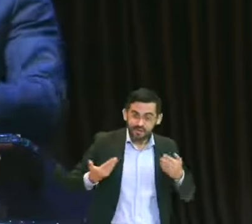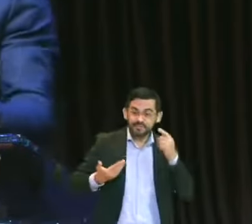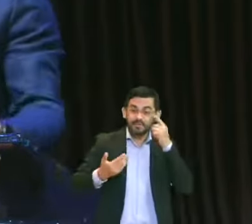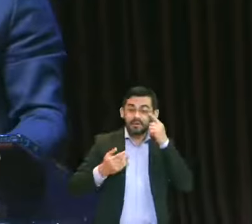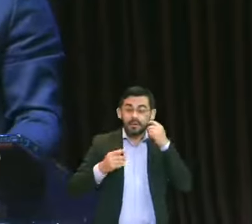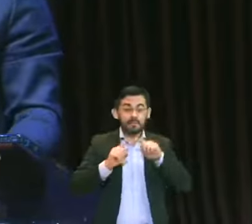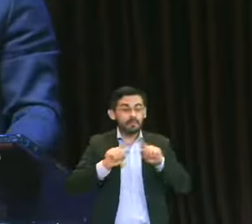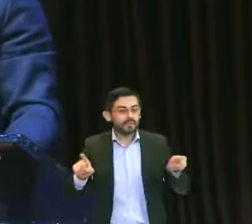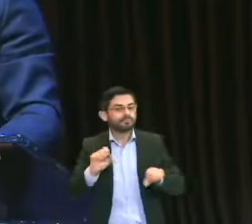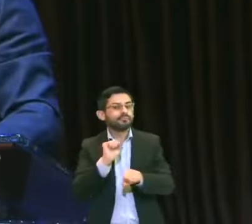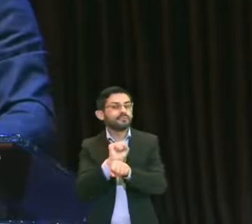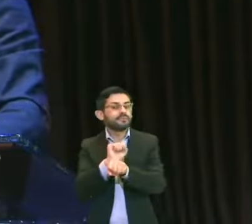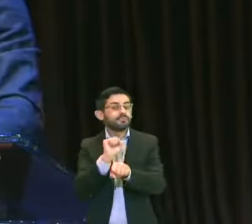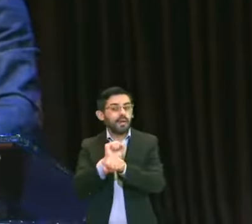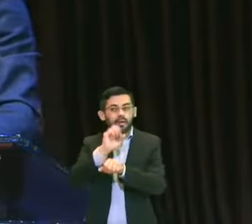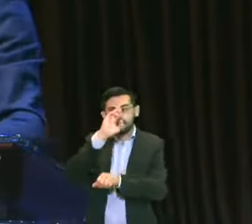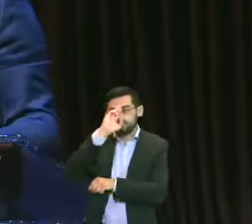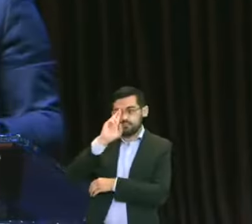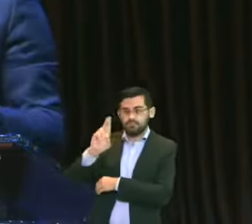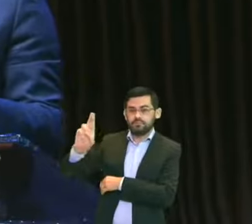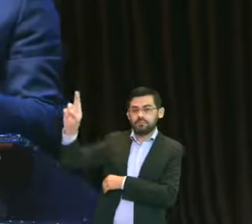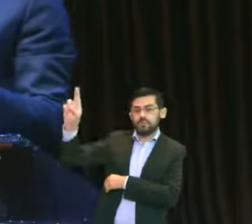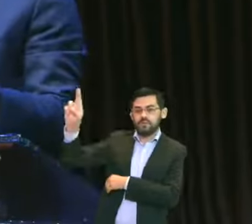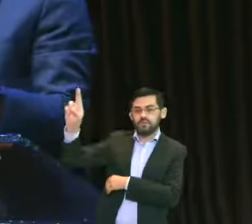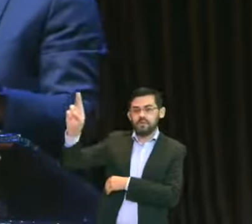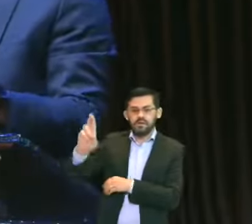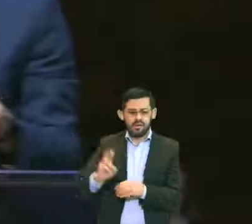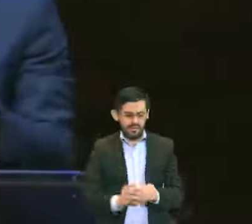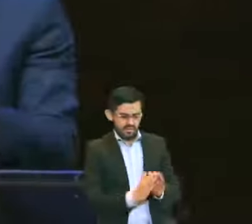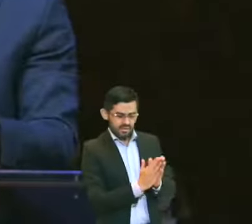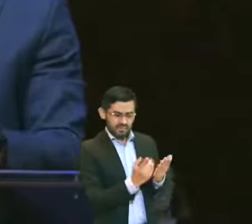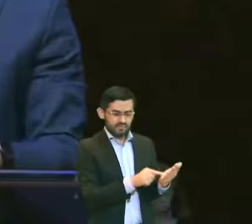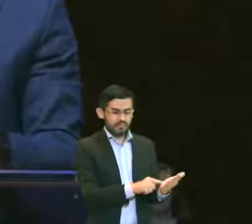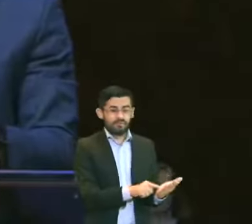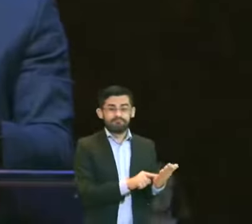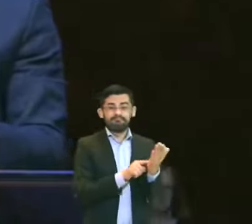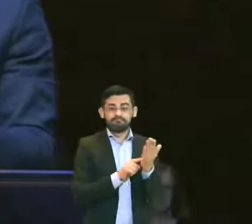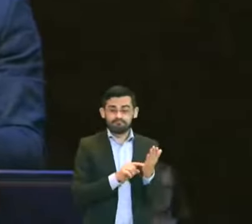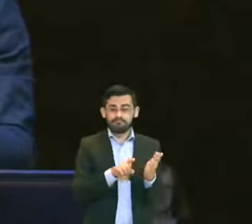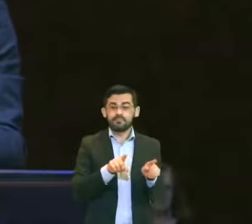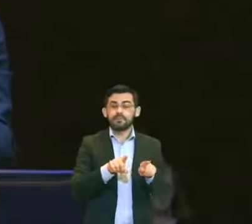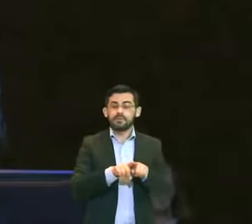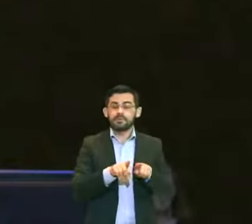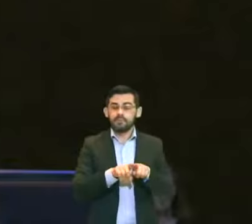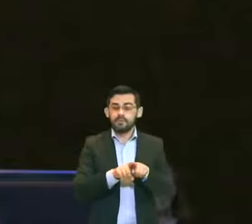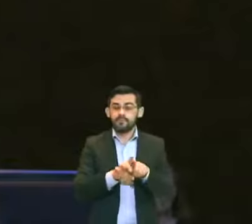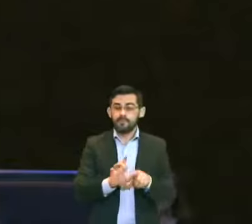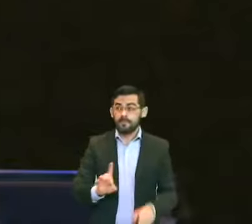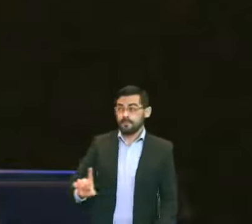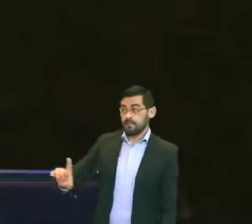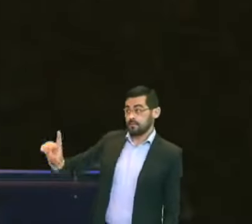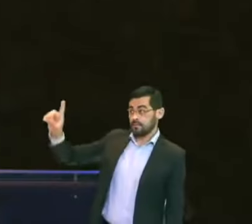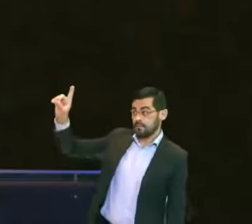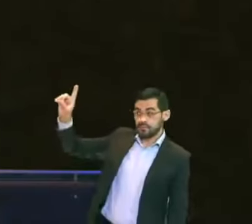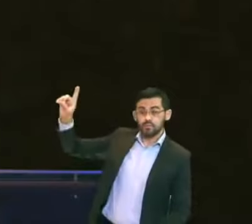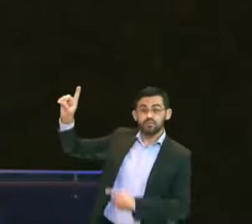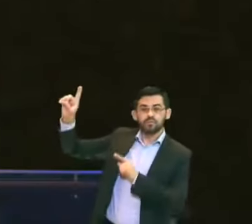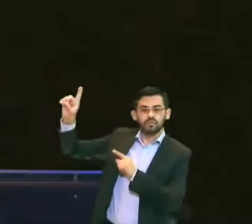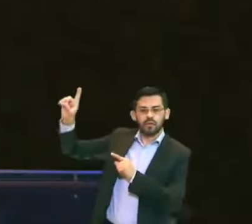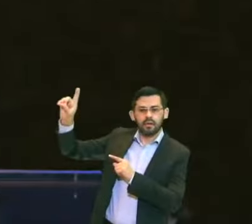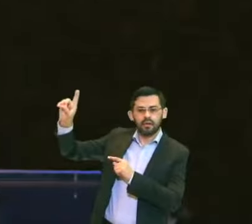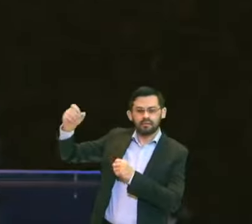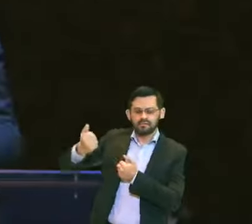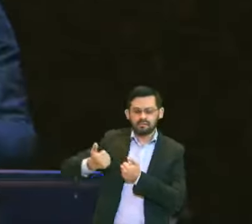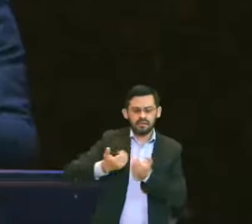no Senhor. E a Bíblia vai nos mostrar que Deus manda um consolo